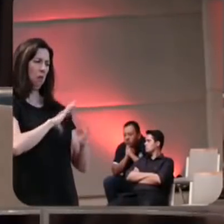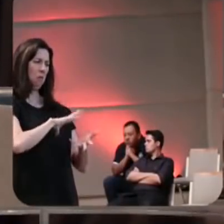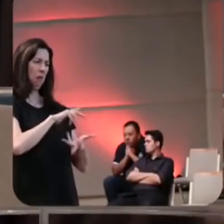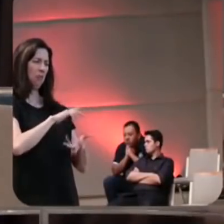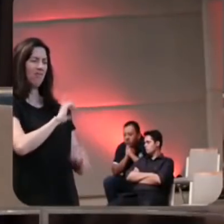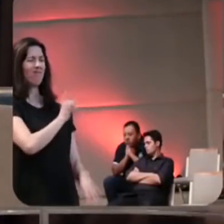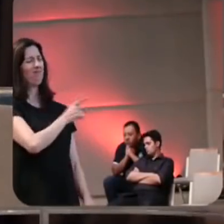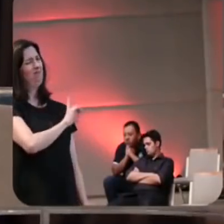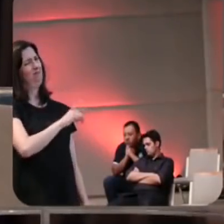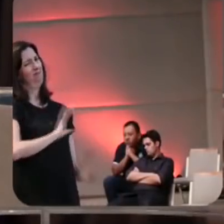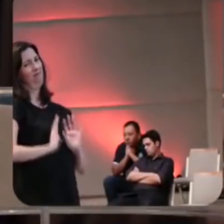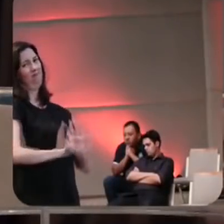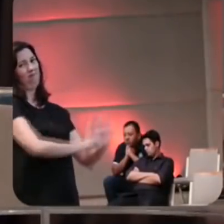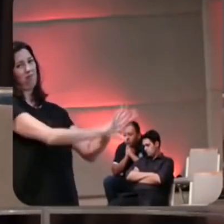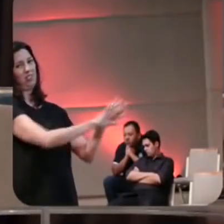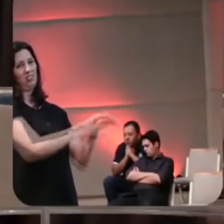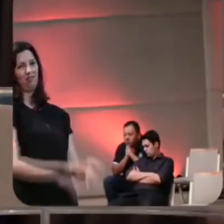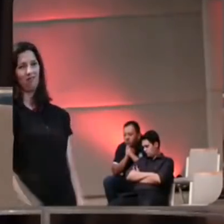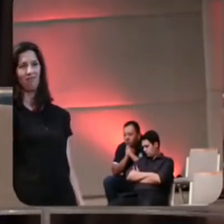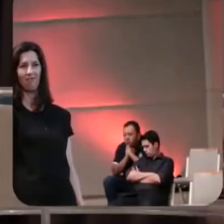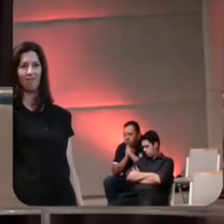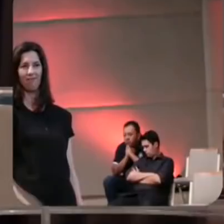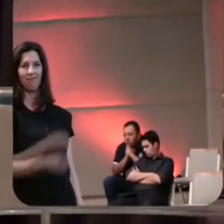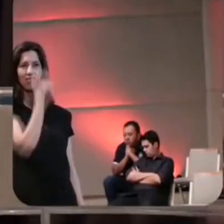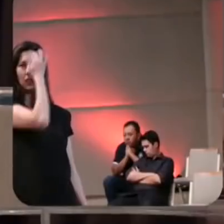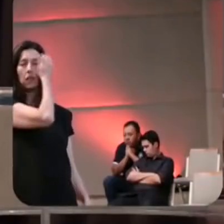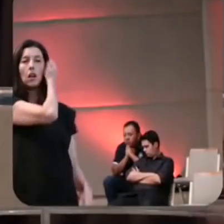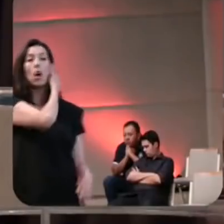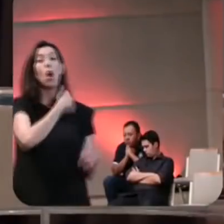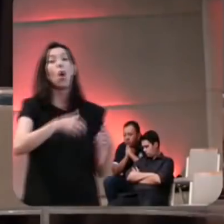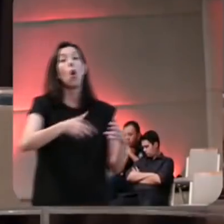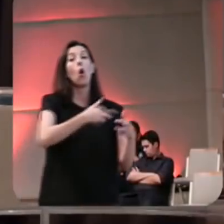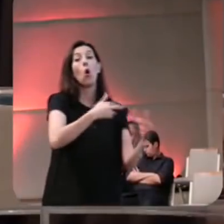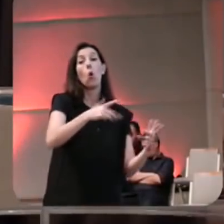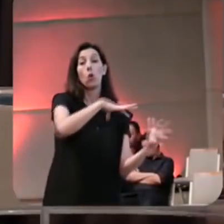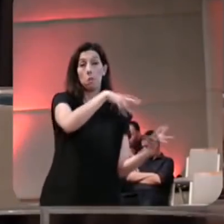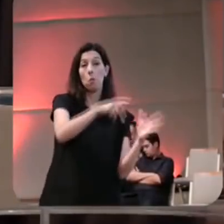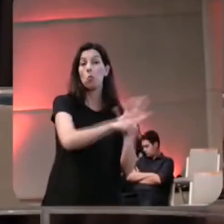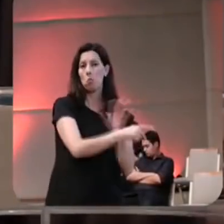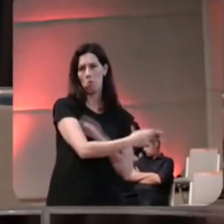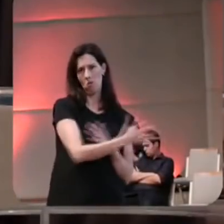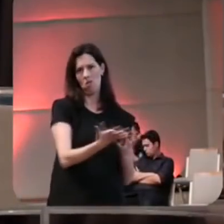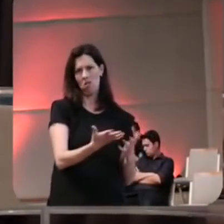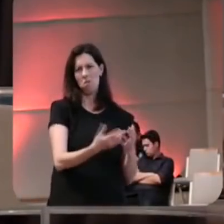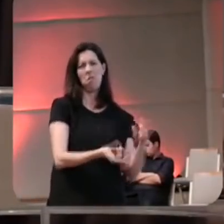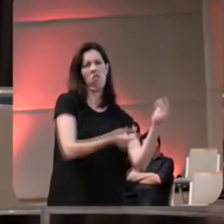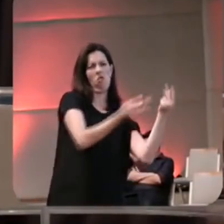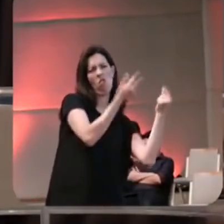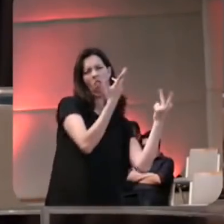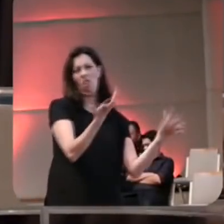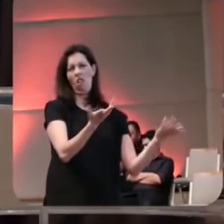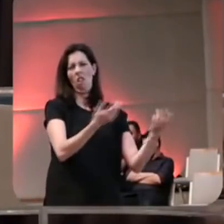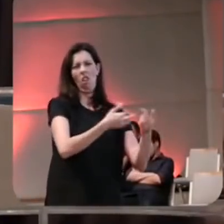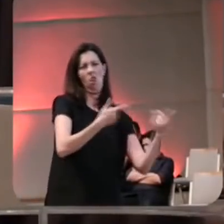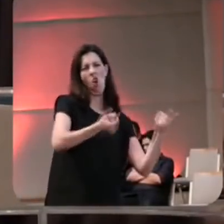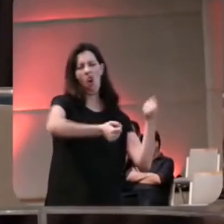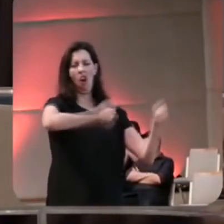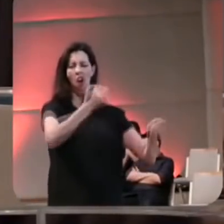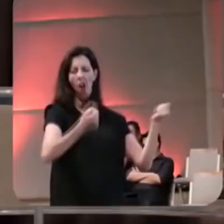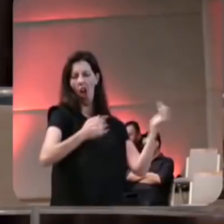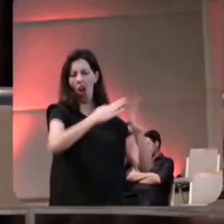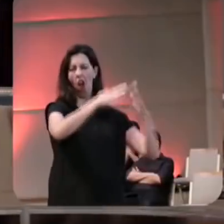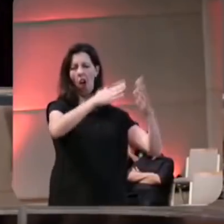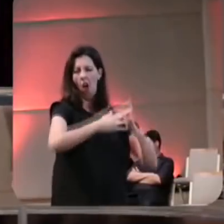que era de Deus é tomado por essas outras coisas. E quando a gente vive isso,